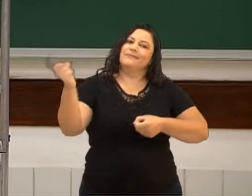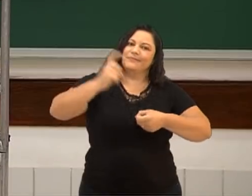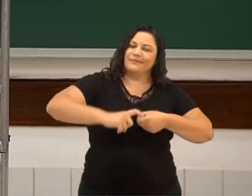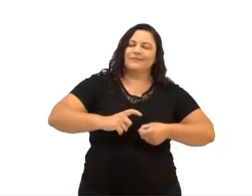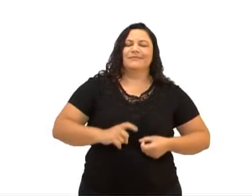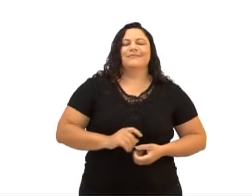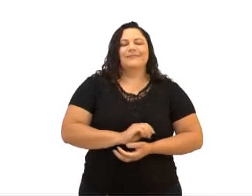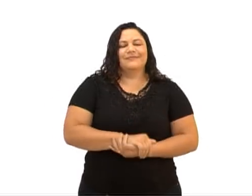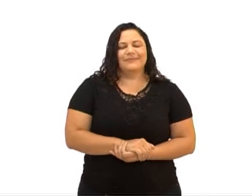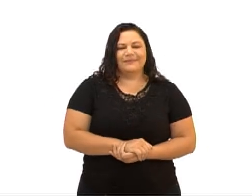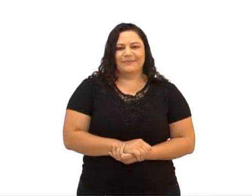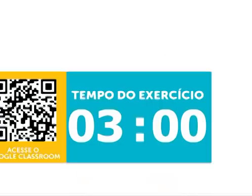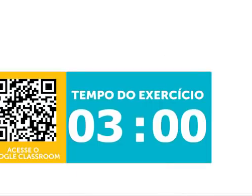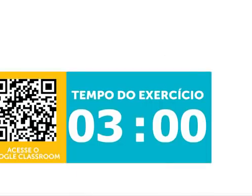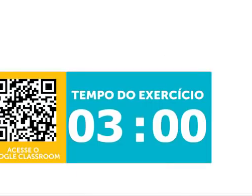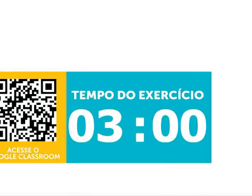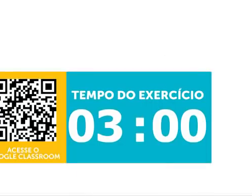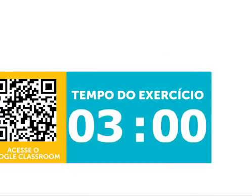com vocês.